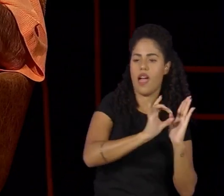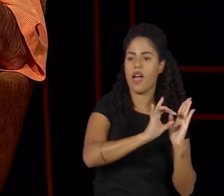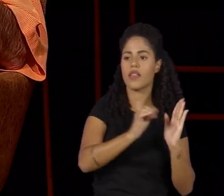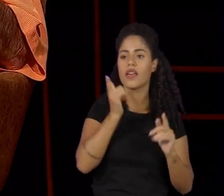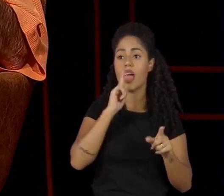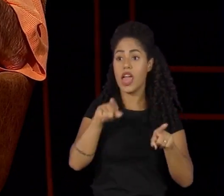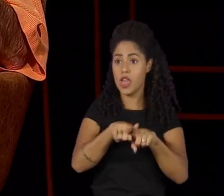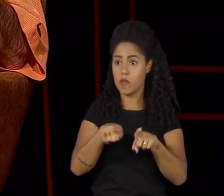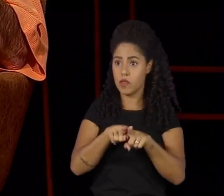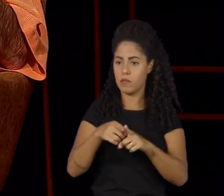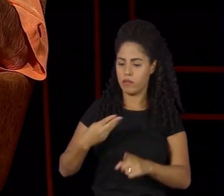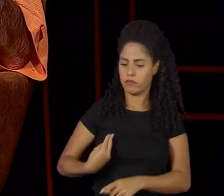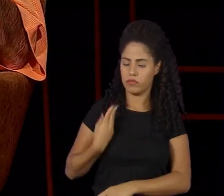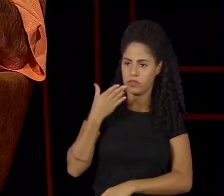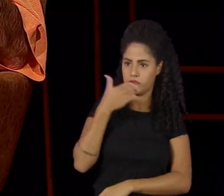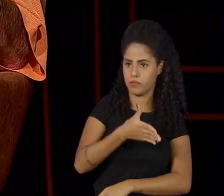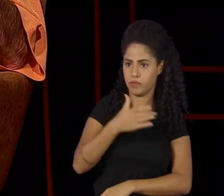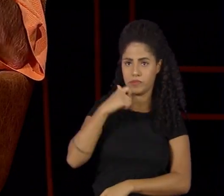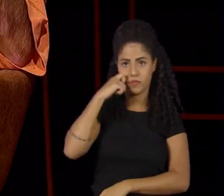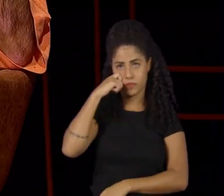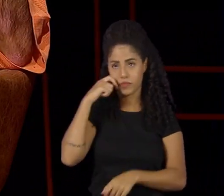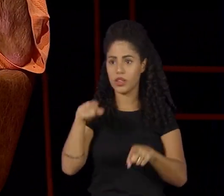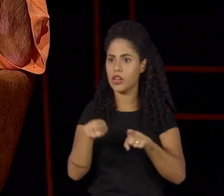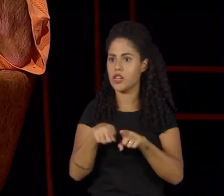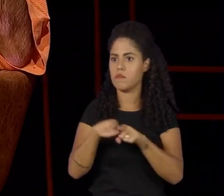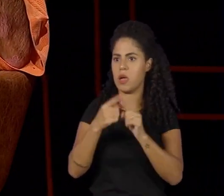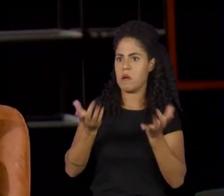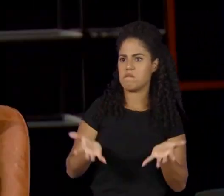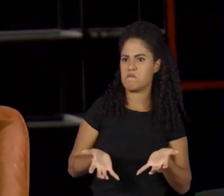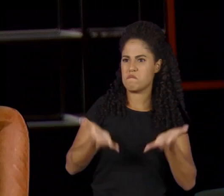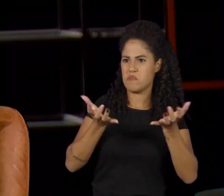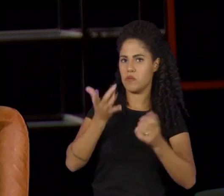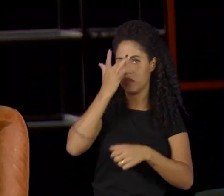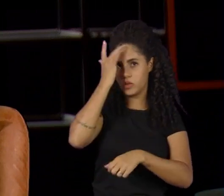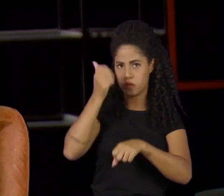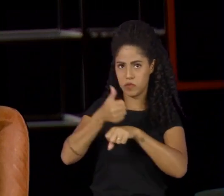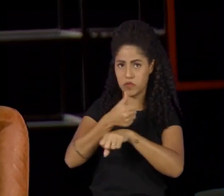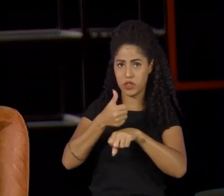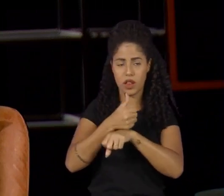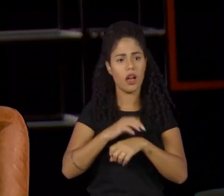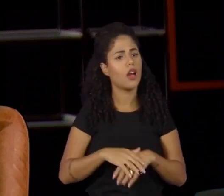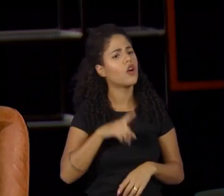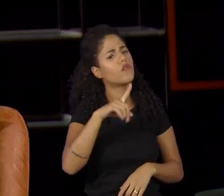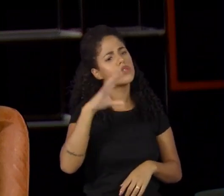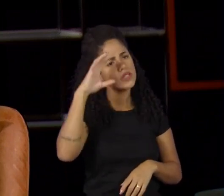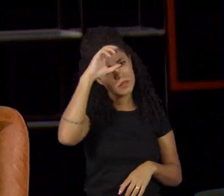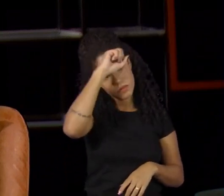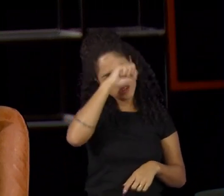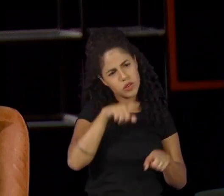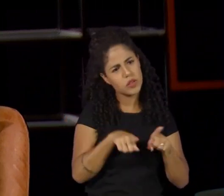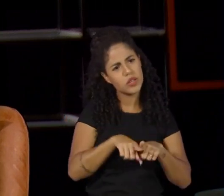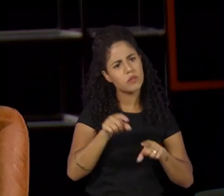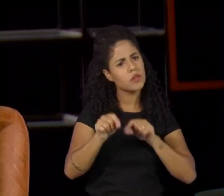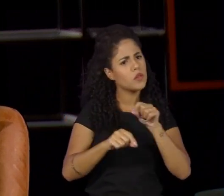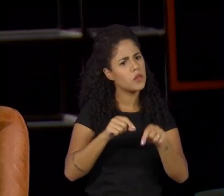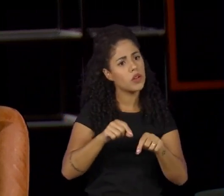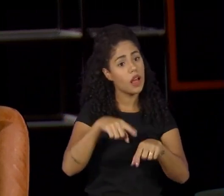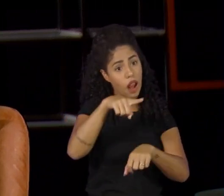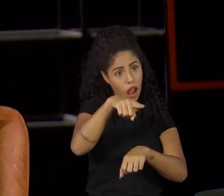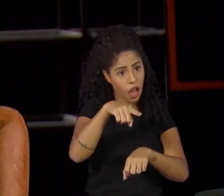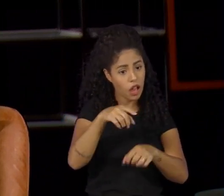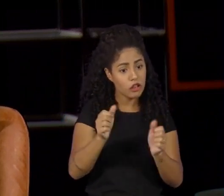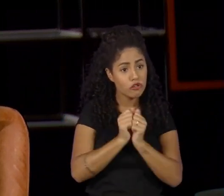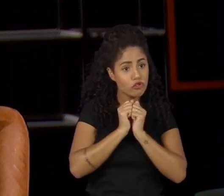ao vivo. E trabalhei com os grandes profissionais da época. O que você está dizendo é que você aprendeu também no próprio trabalho,